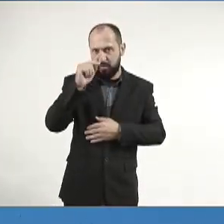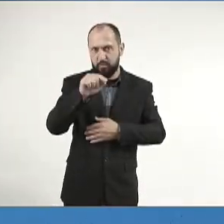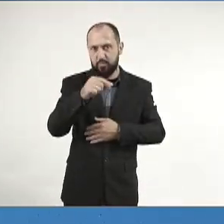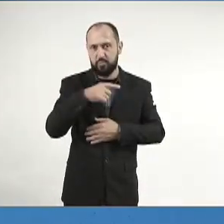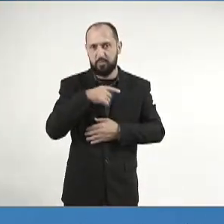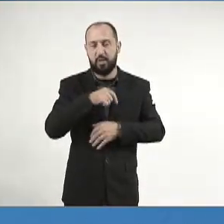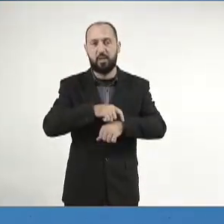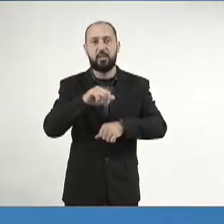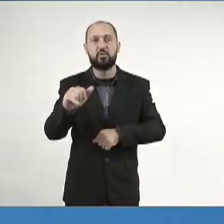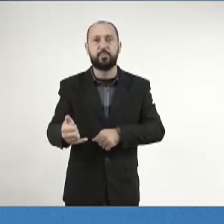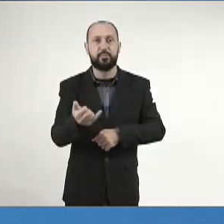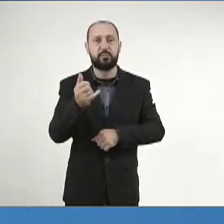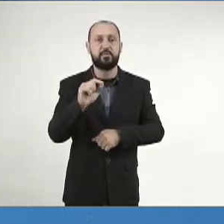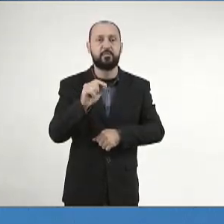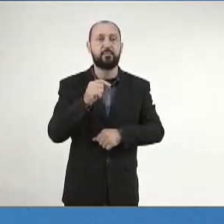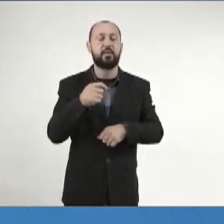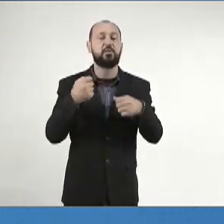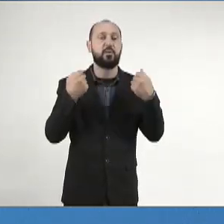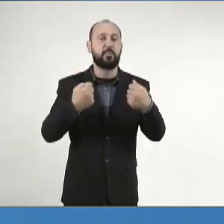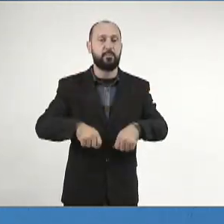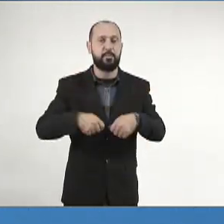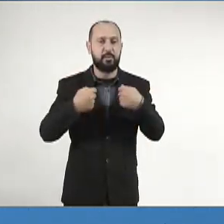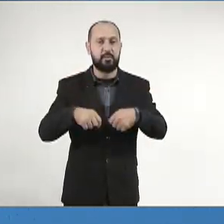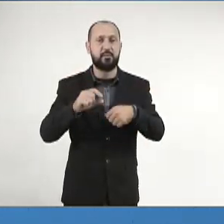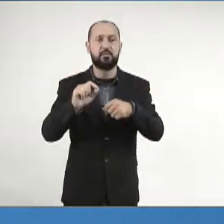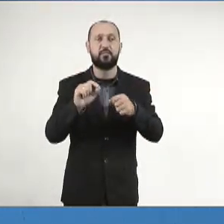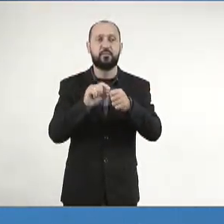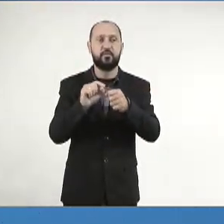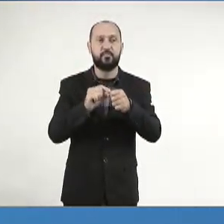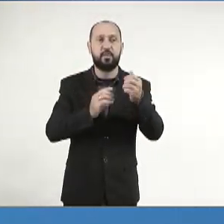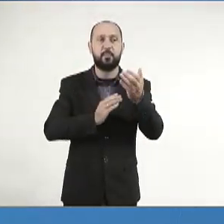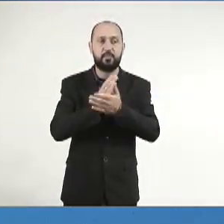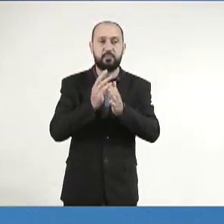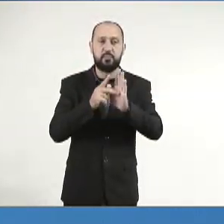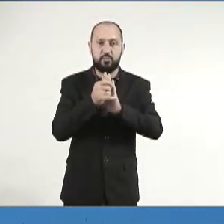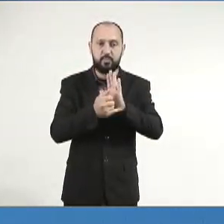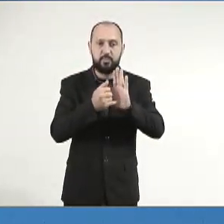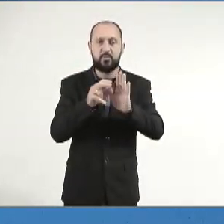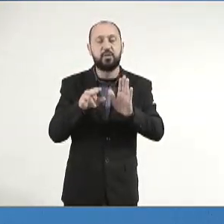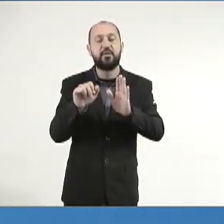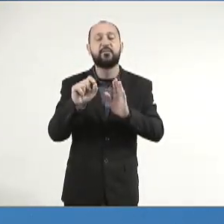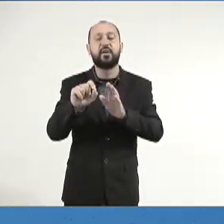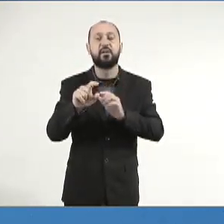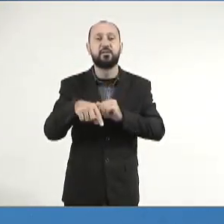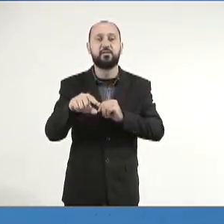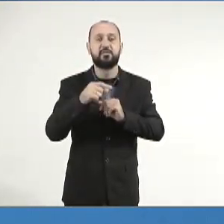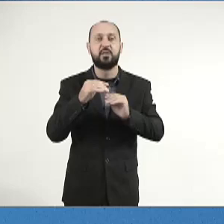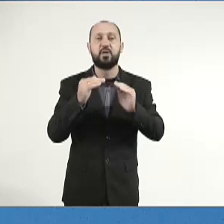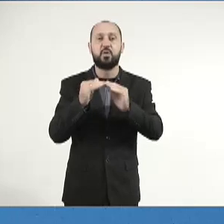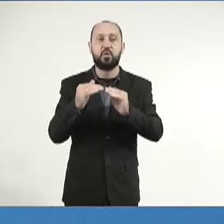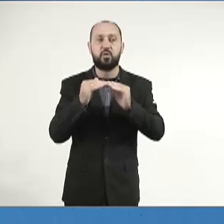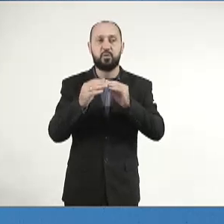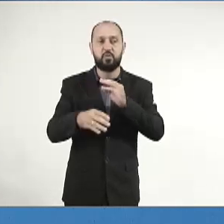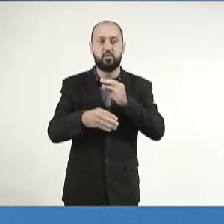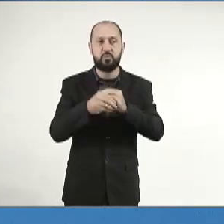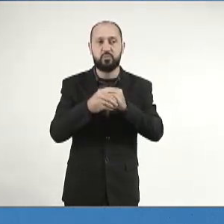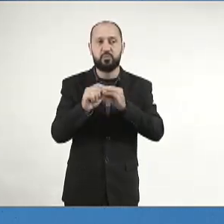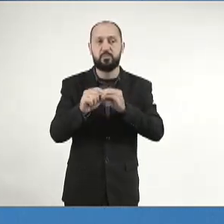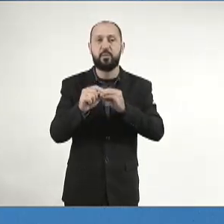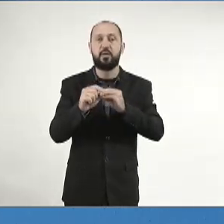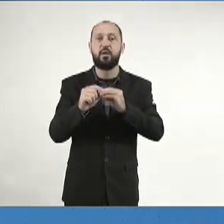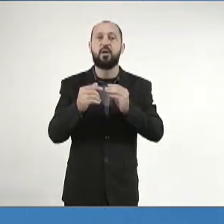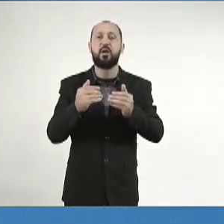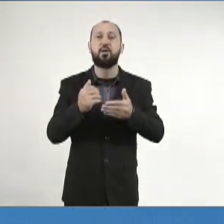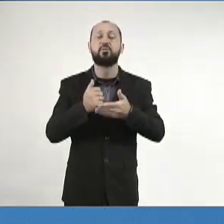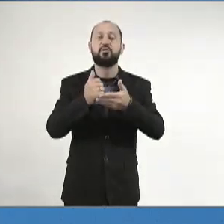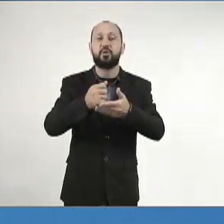nesta oportunidade, da necessidade de estarmos aprovando esse projeto, que vai aí, sim, com certeza, somar na sua iniciativa